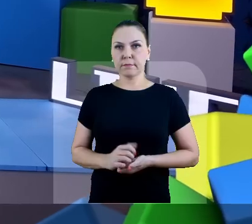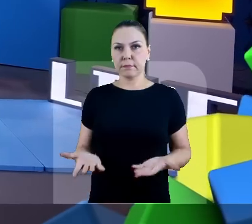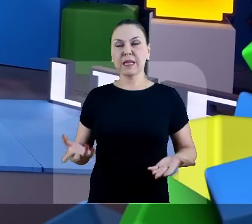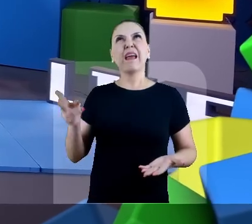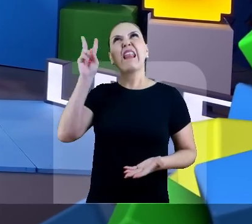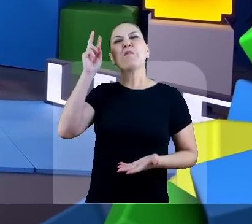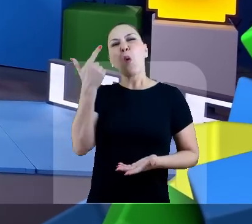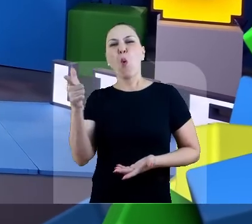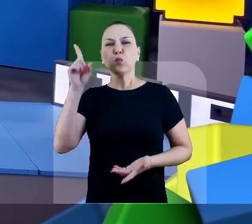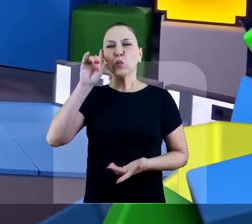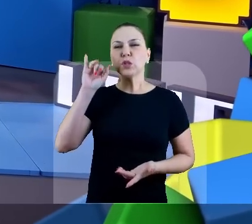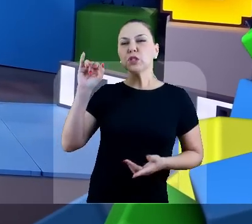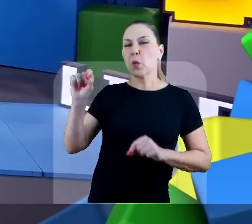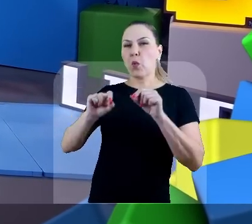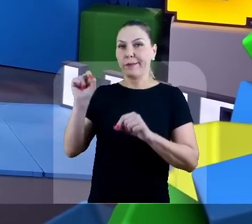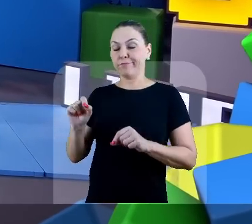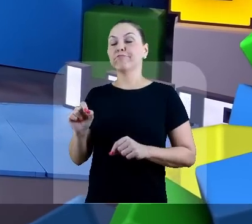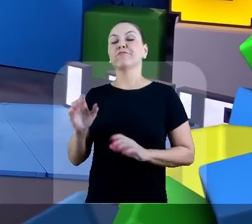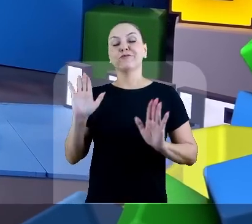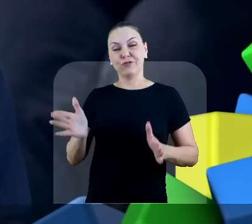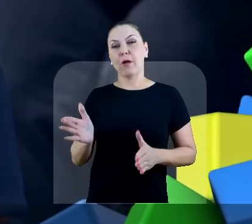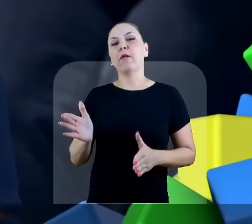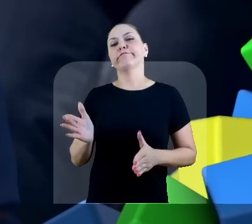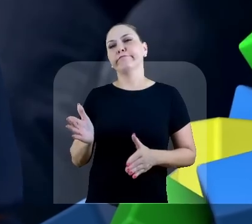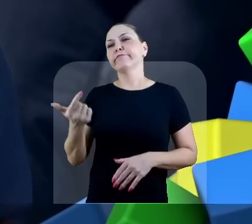E ela disse para mim outro dia, olha, por vezes